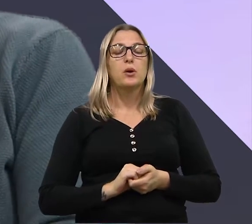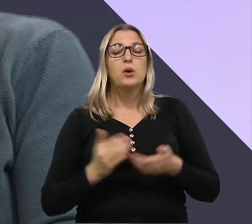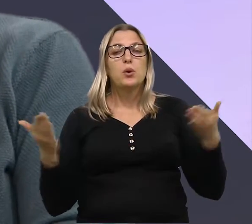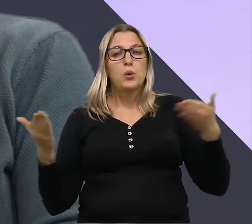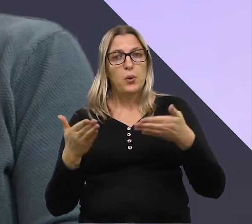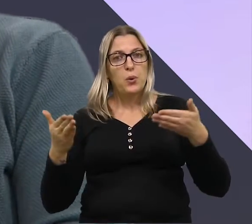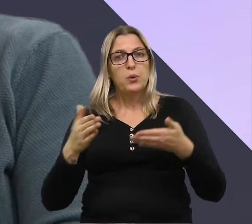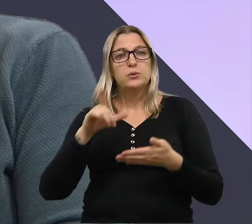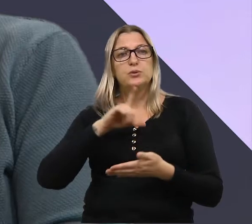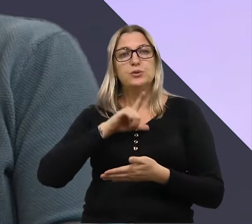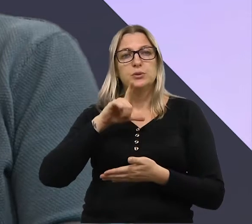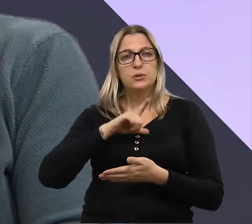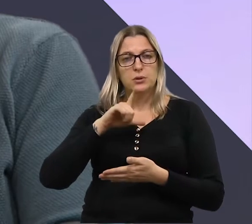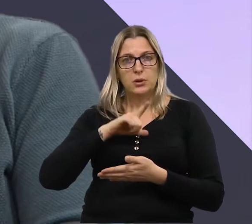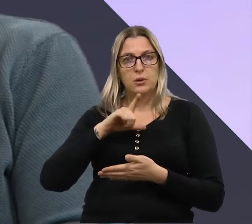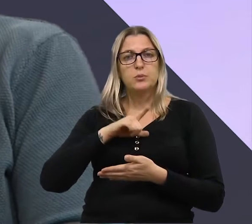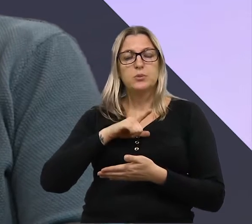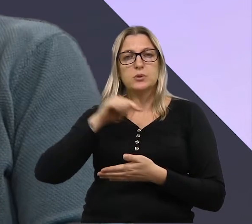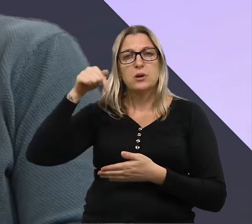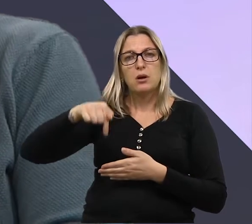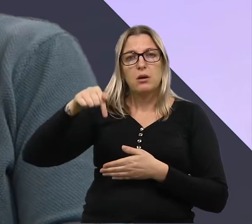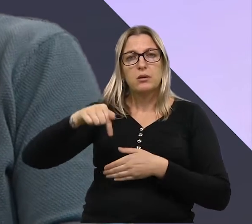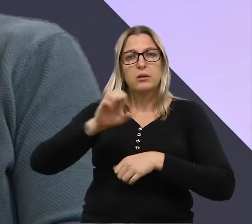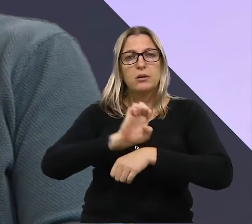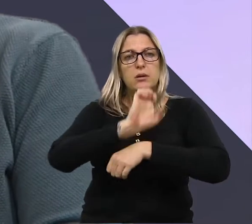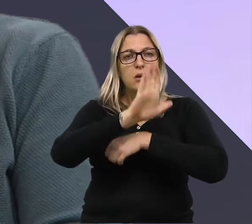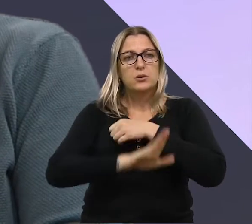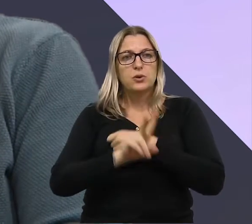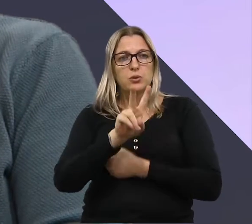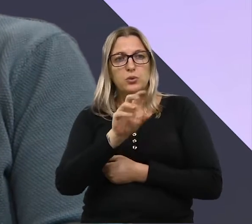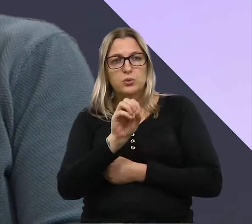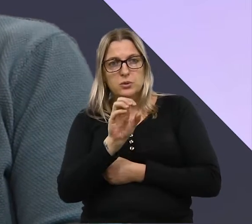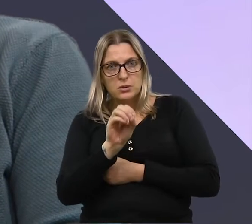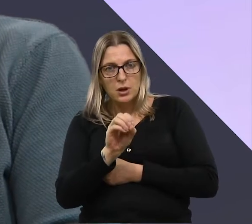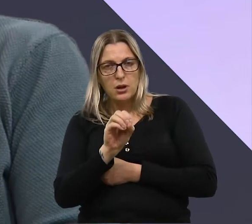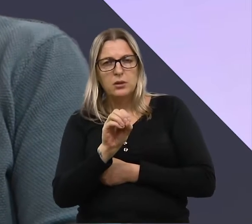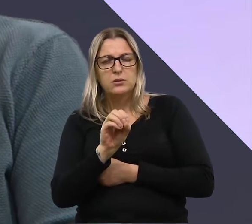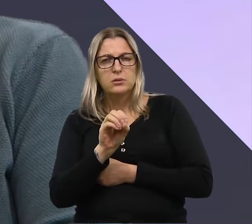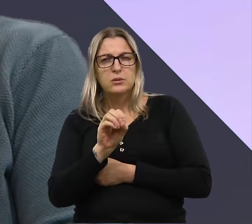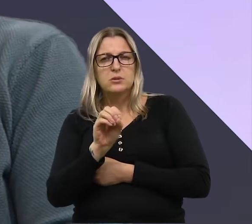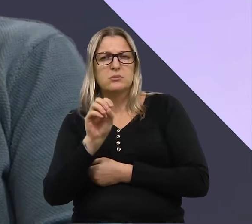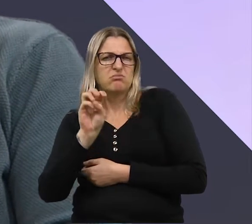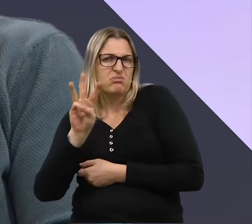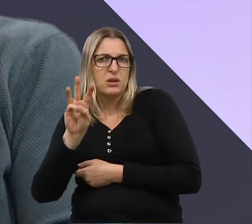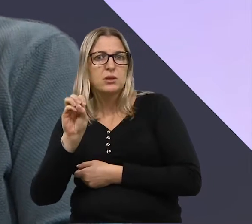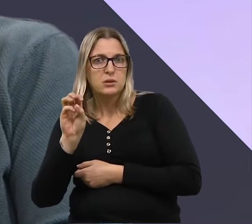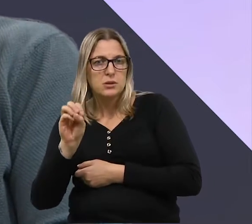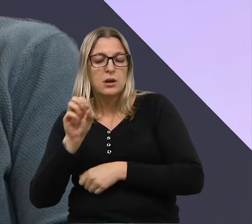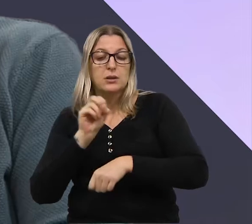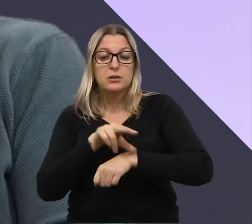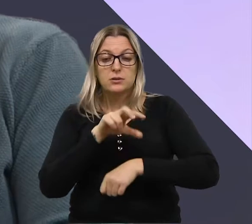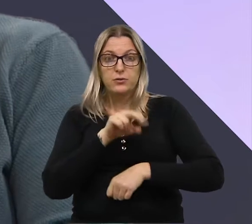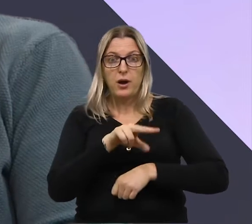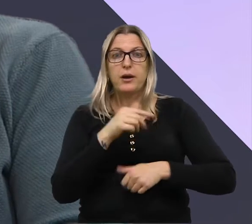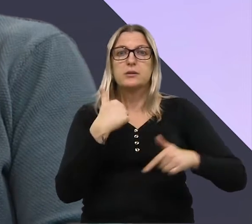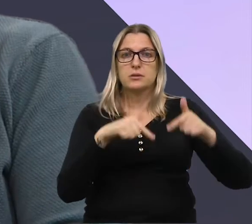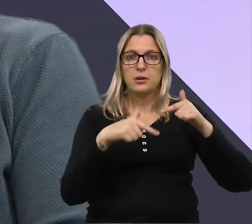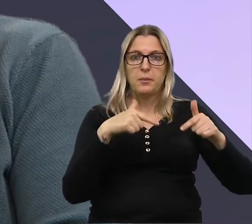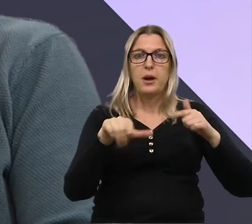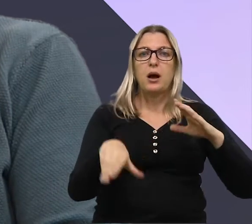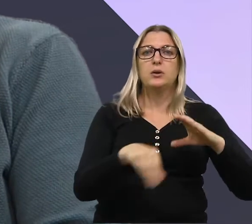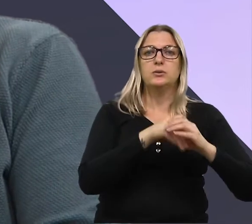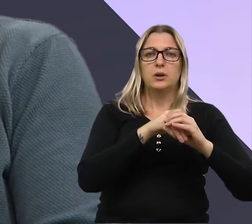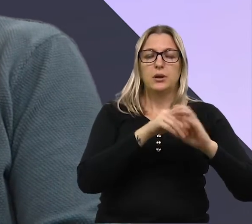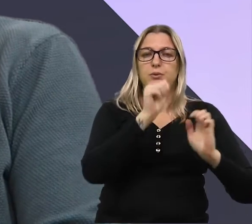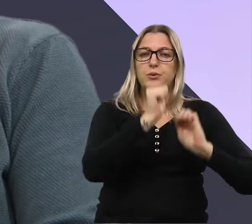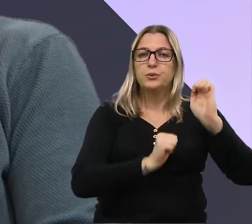ideia Cris hoje nós temos à disposição no mercado de duzentas a trezentas vagas p e na indústria e